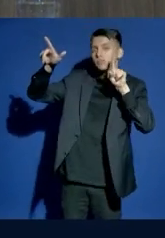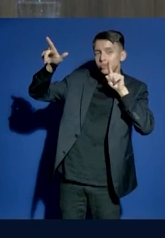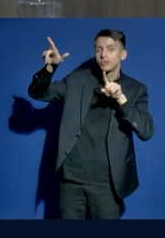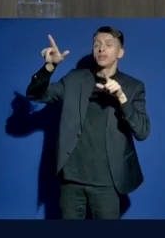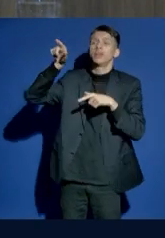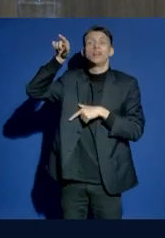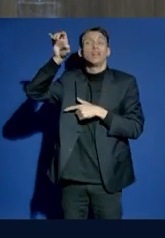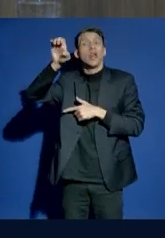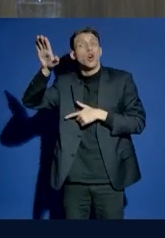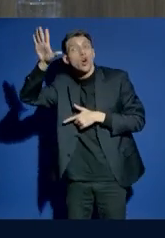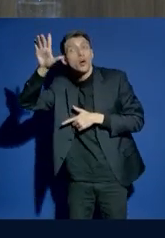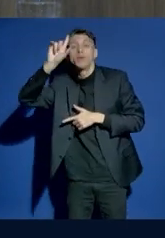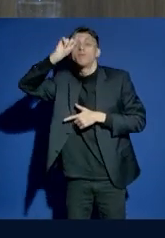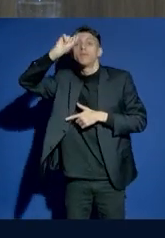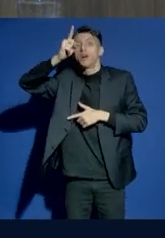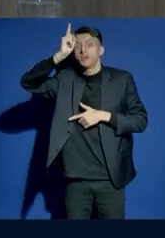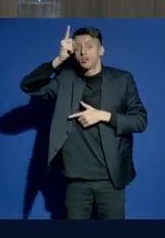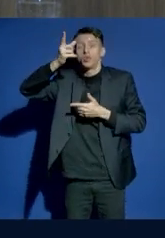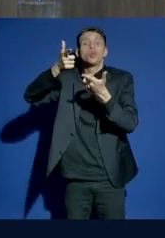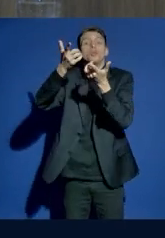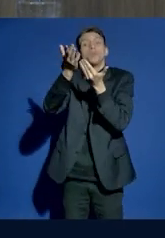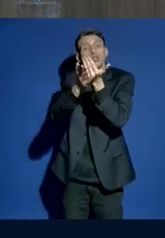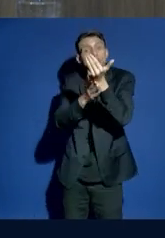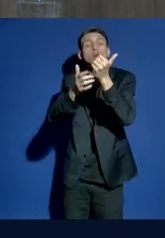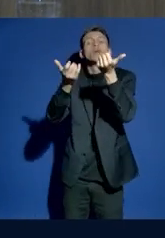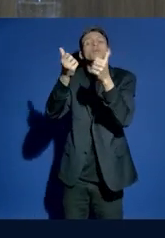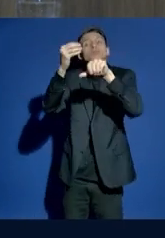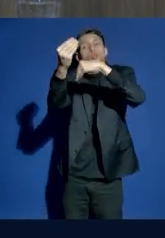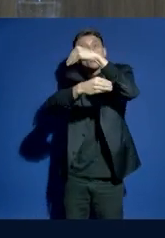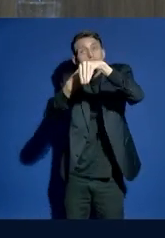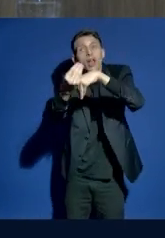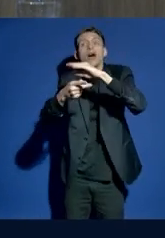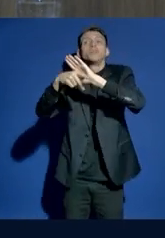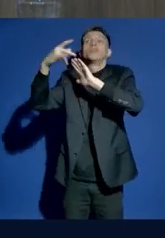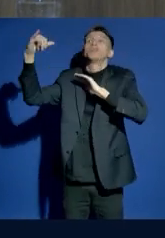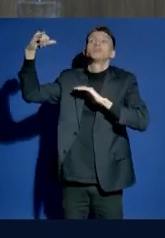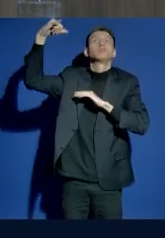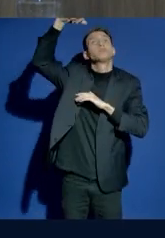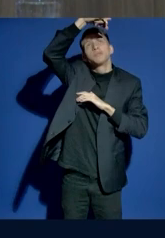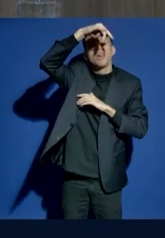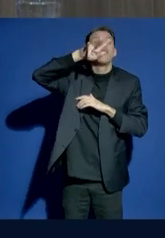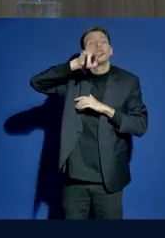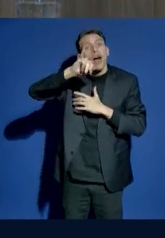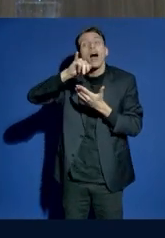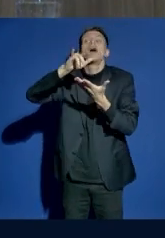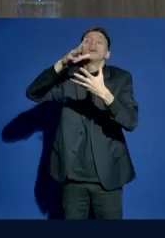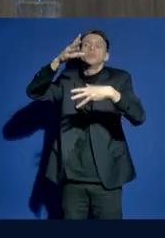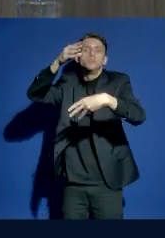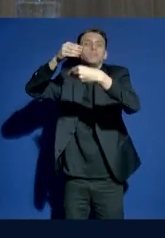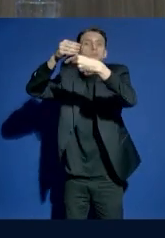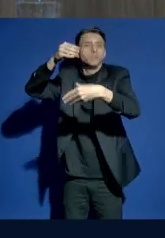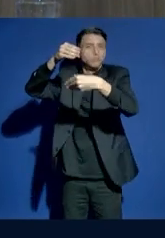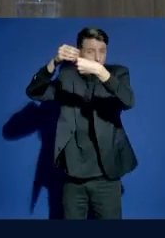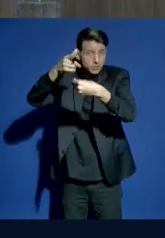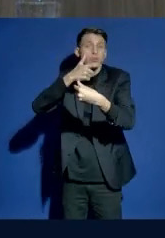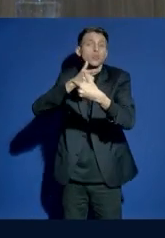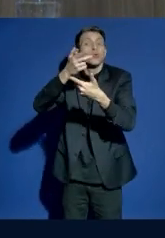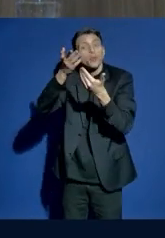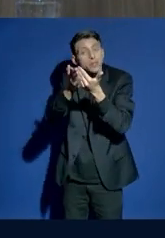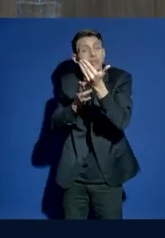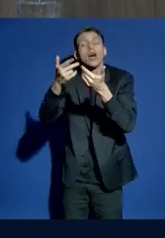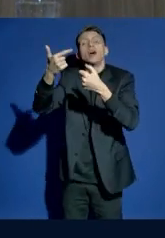temos mandato, tem que misturar, as companhias aéreas vão se virar, vão adicionar uma porcentagem, isso vai acabar fluindo para o preço da